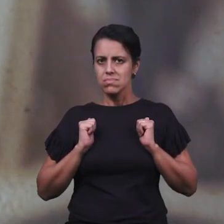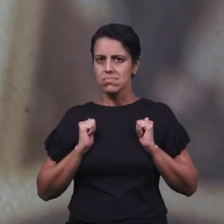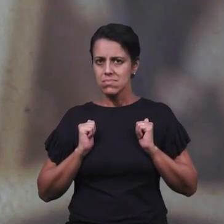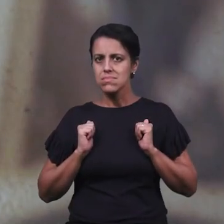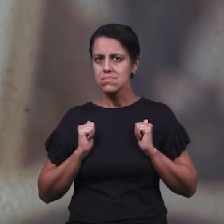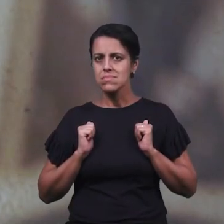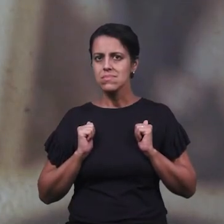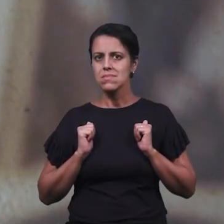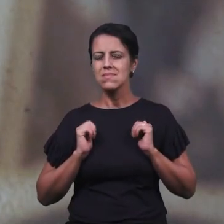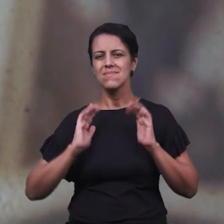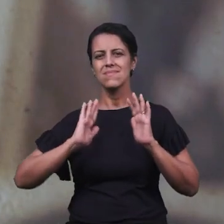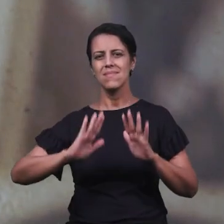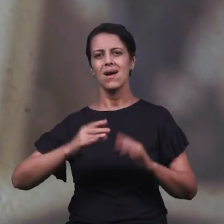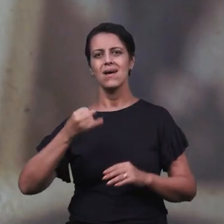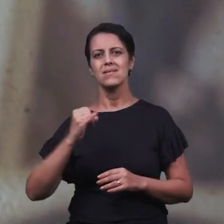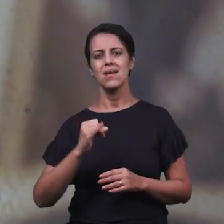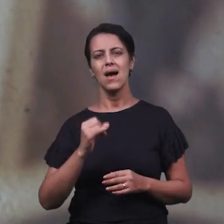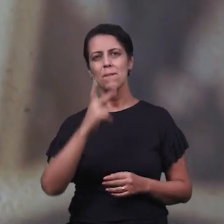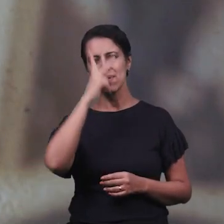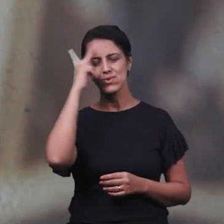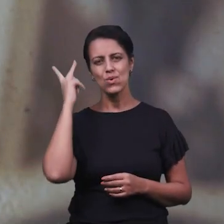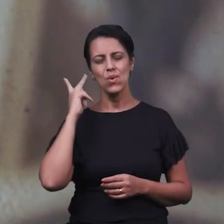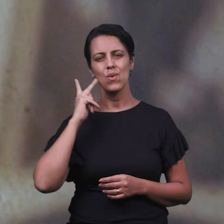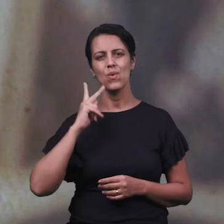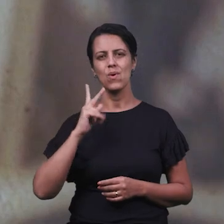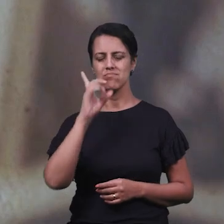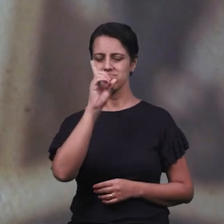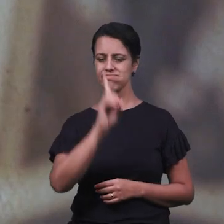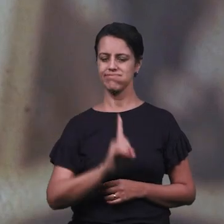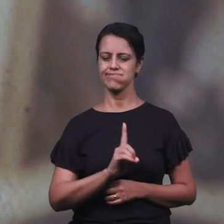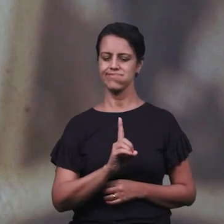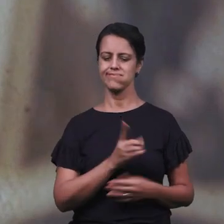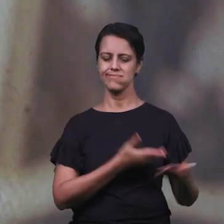acordo. Agora, já o conciliador, ele, como na